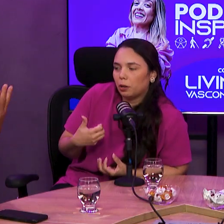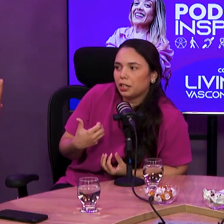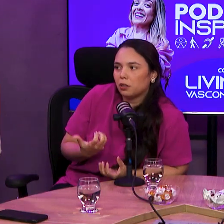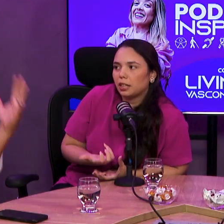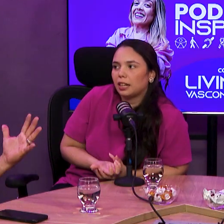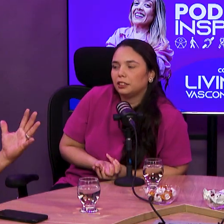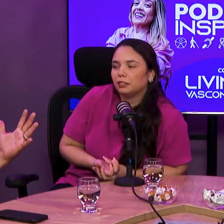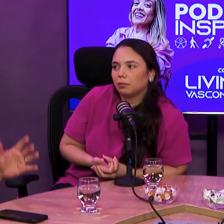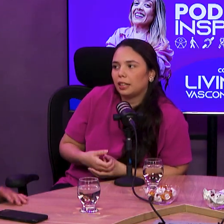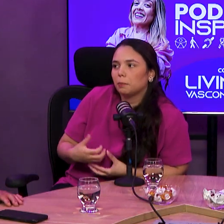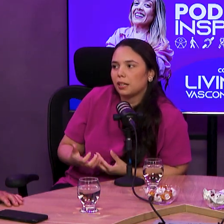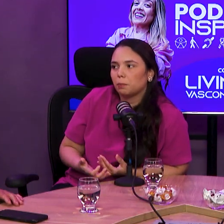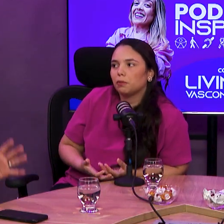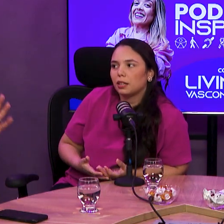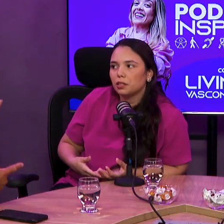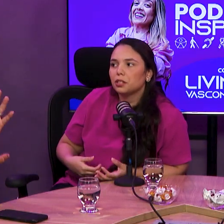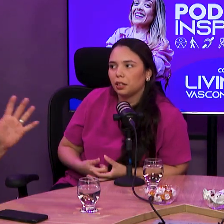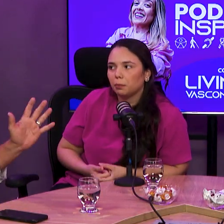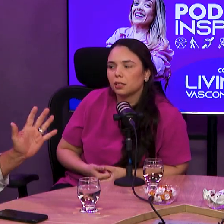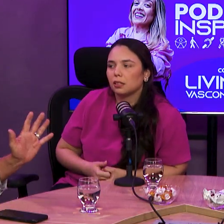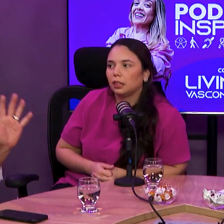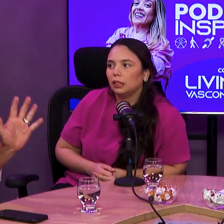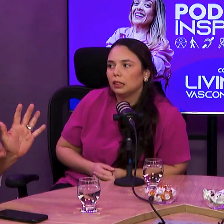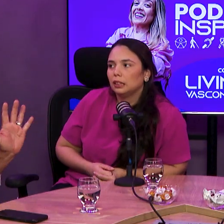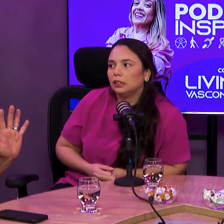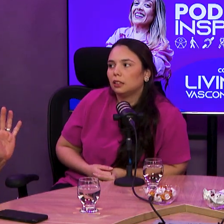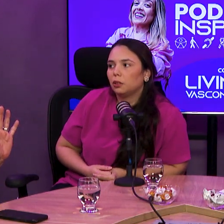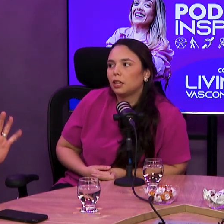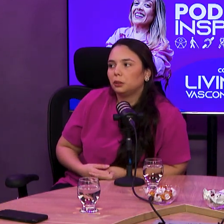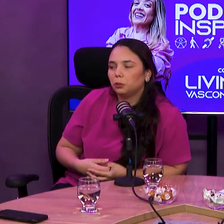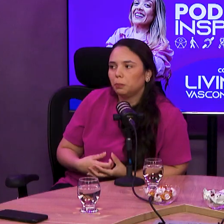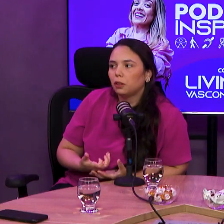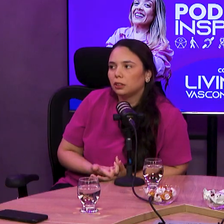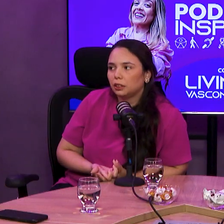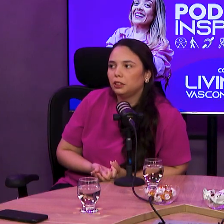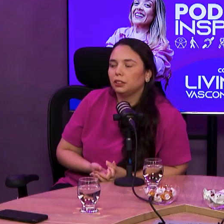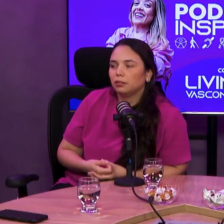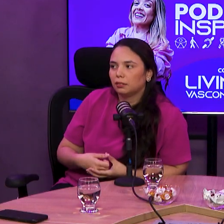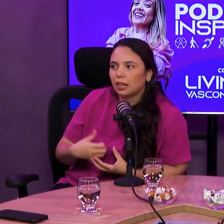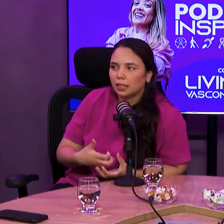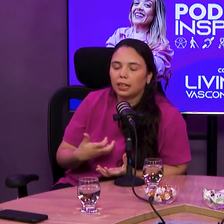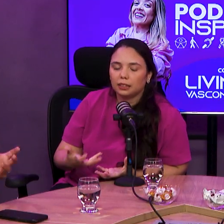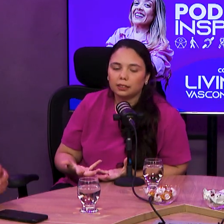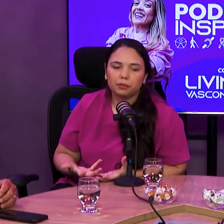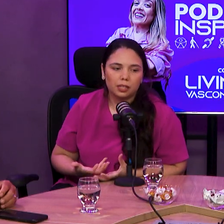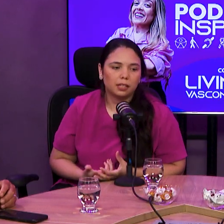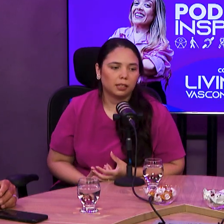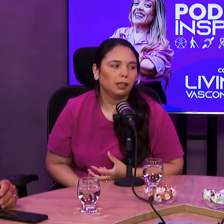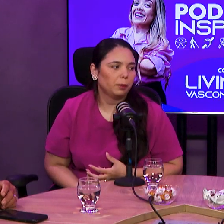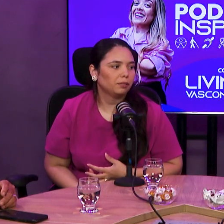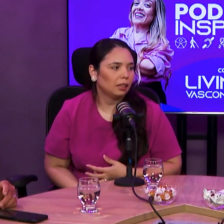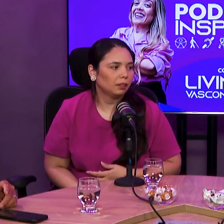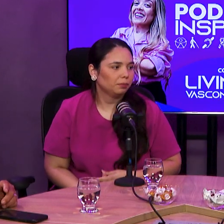porque eu acho que a sociedade ainda passa por vários estigmas, né? Então, eu acho muito importante trazer cada